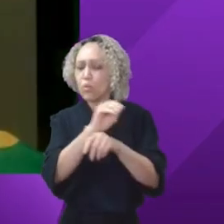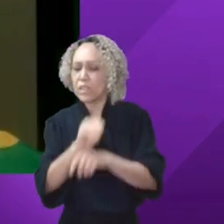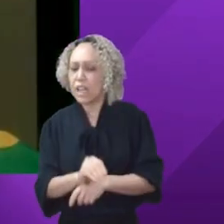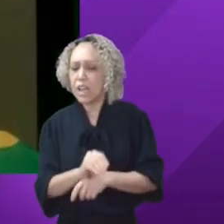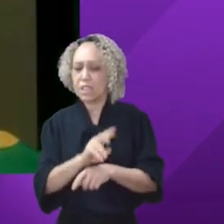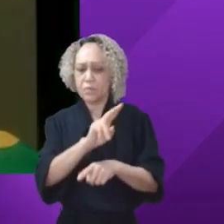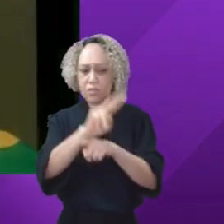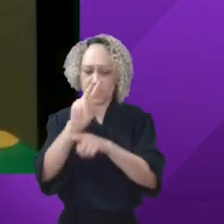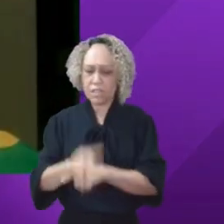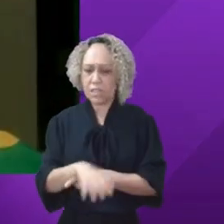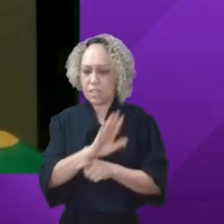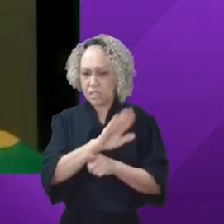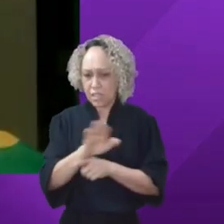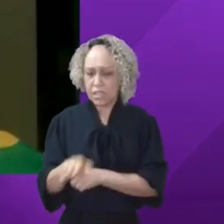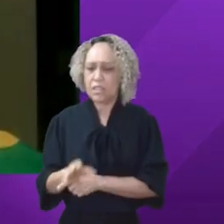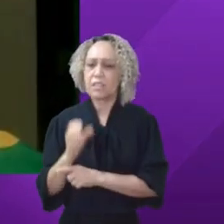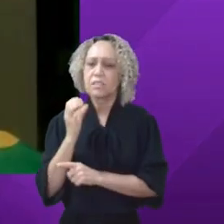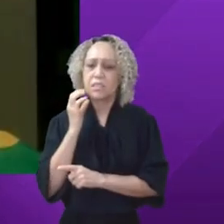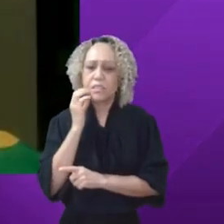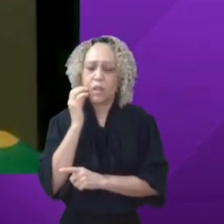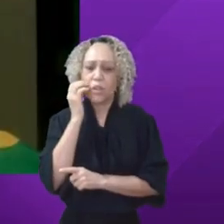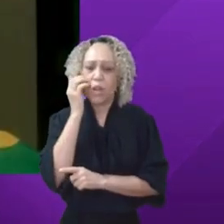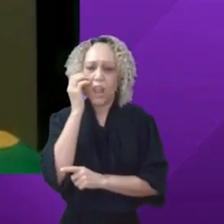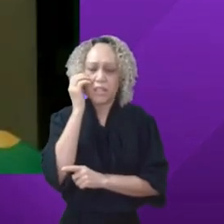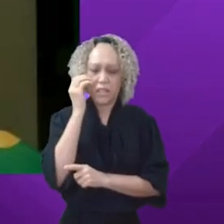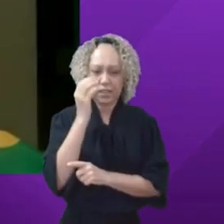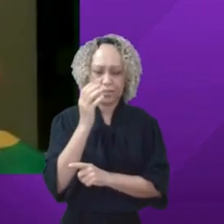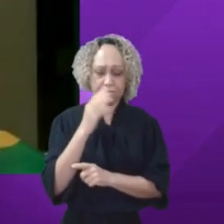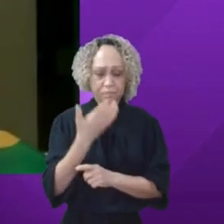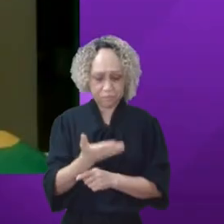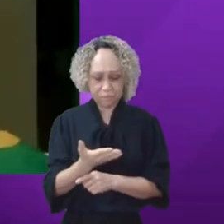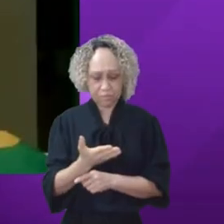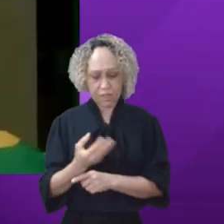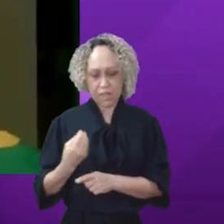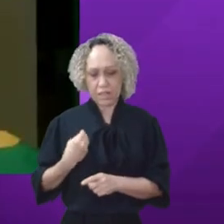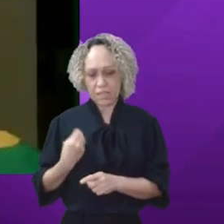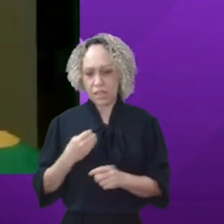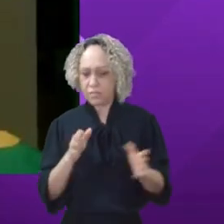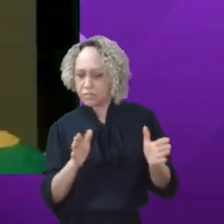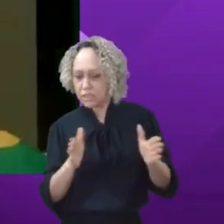de proteção das crianças e adolescentes, né, nesse ciclo de vida.